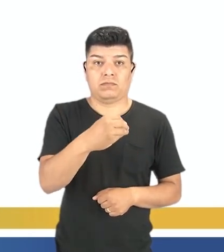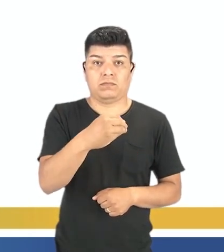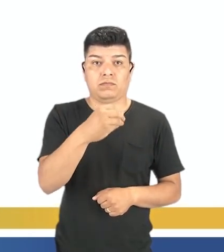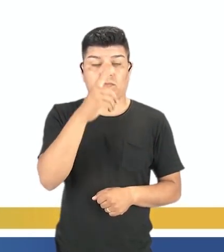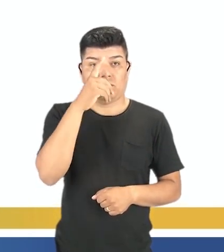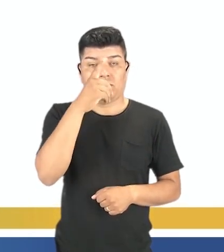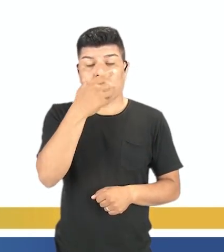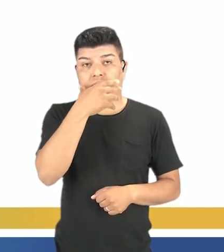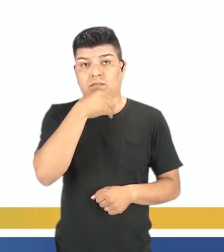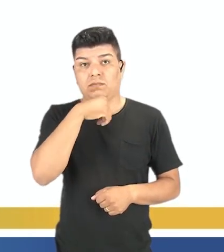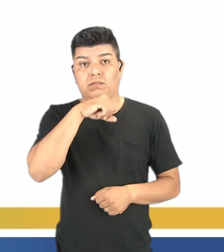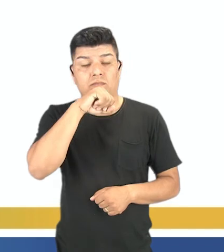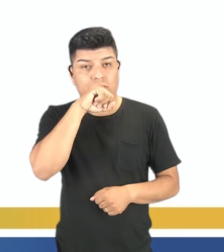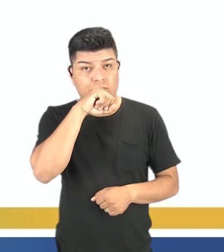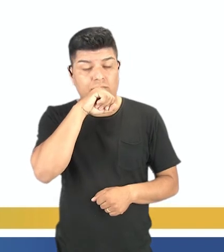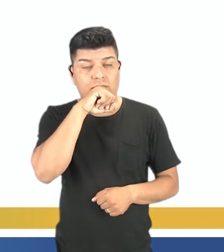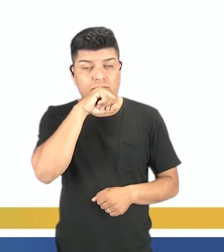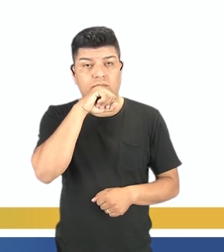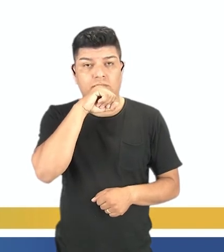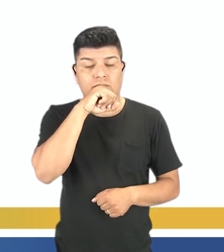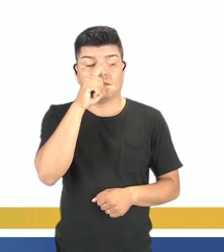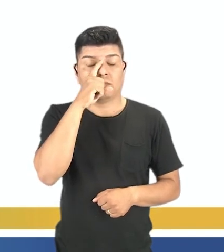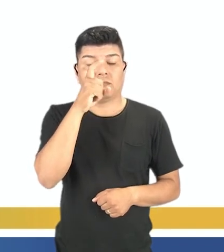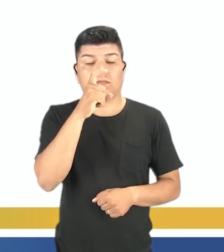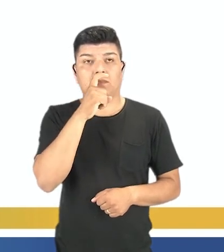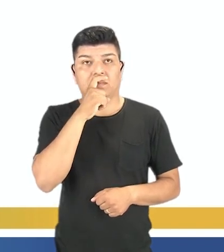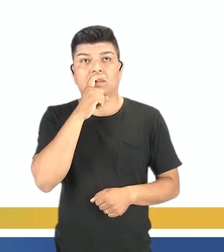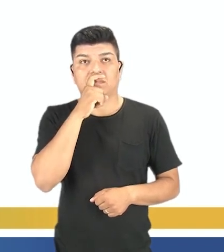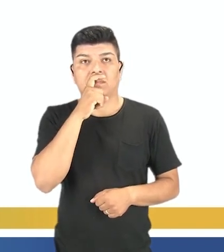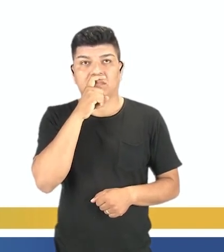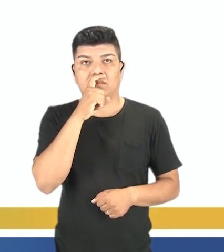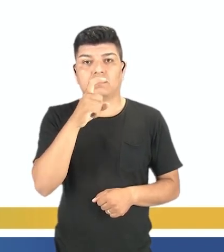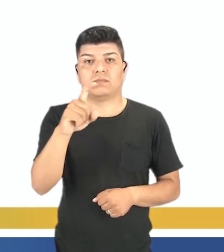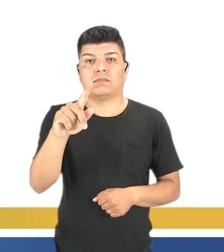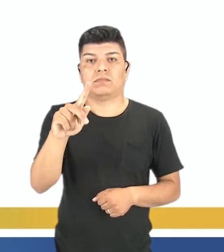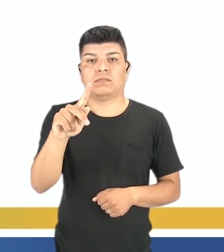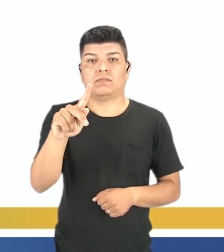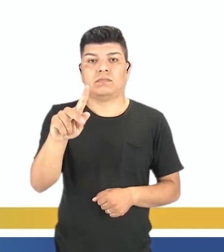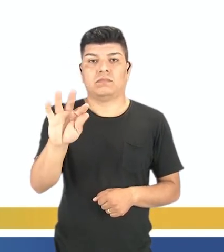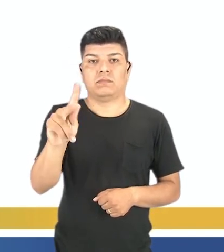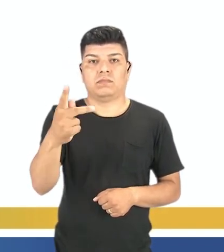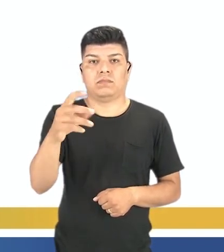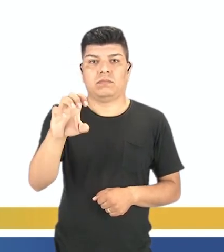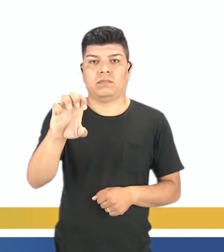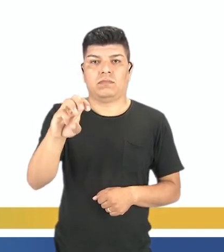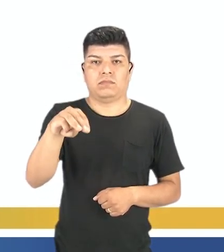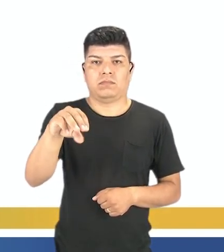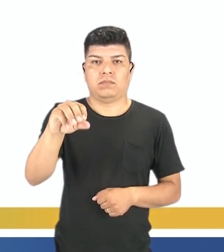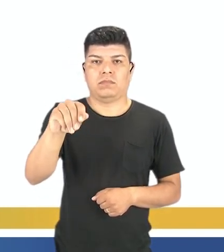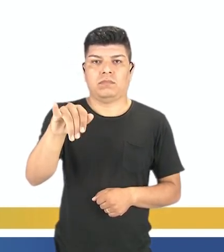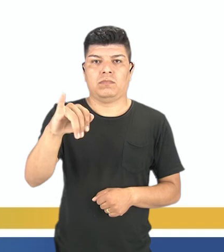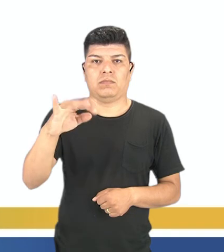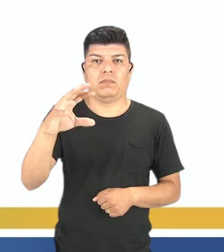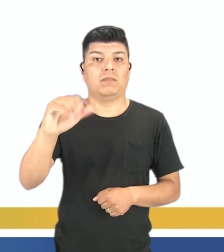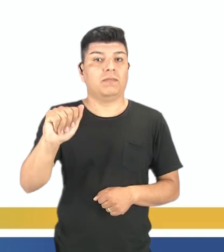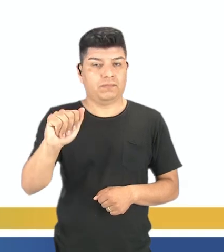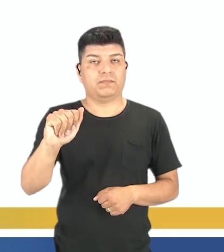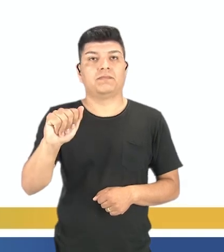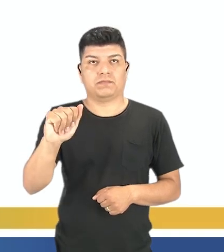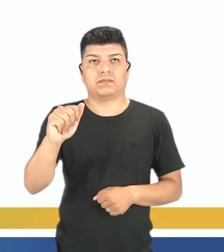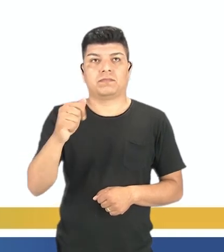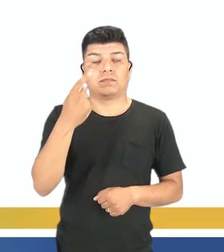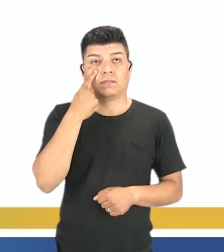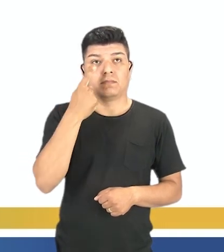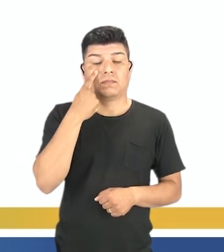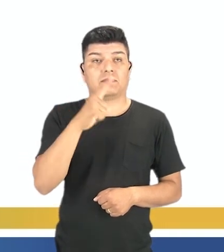par hemofílico, de pais hemofílicos, e mãe heterozigota para esse gene, tá? Então, por exemplo, vejam que nesse